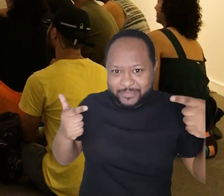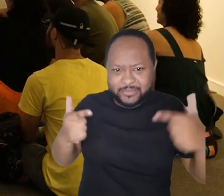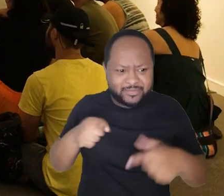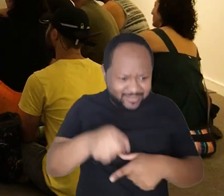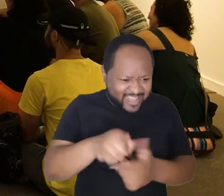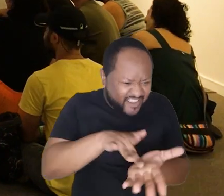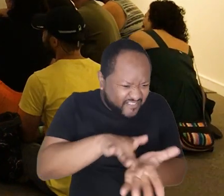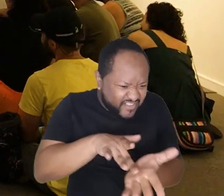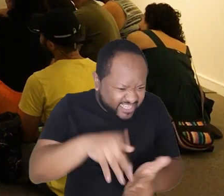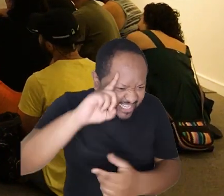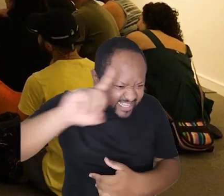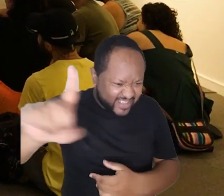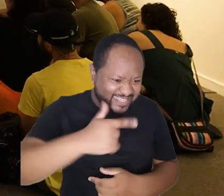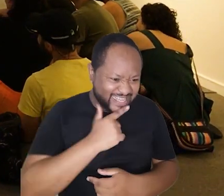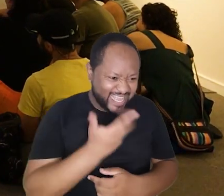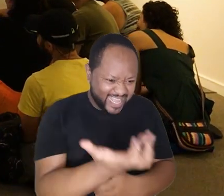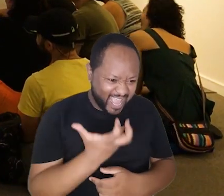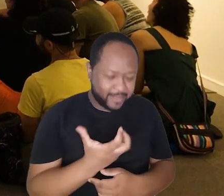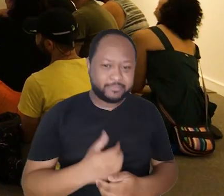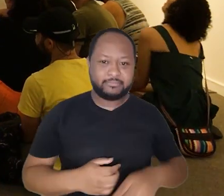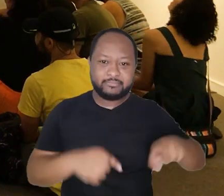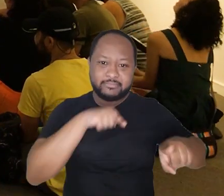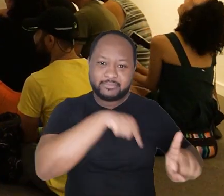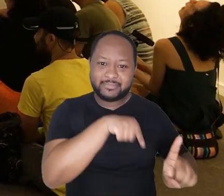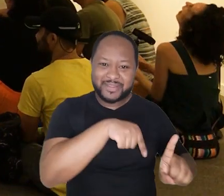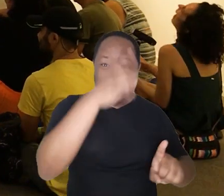uma interpretação? Quer rir na cara do Anansi?